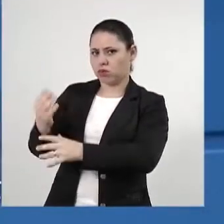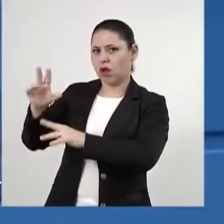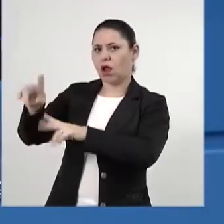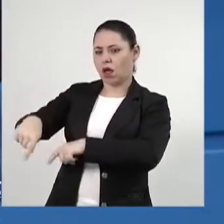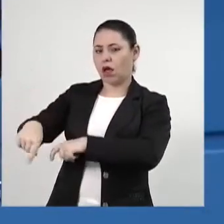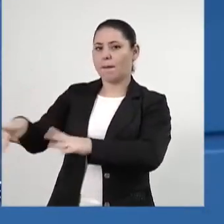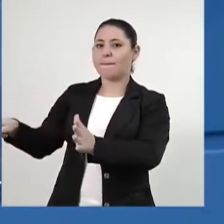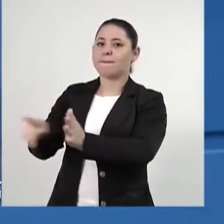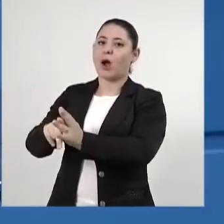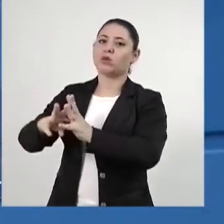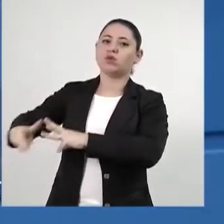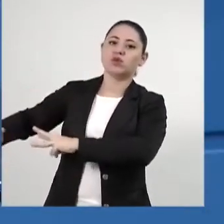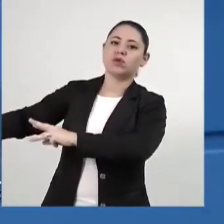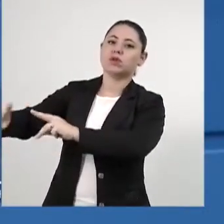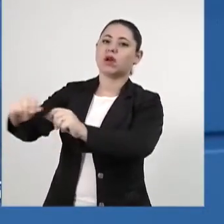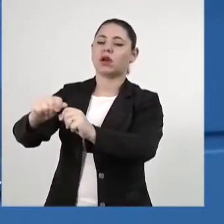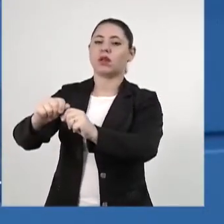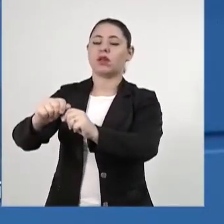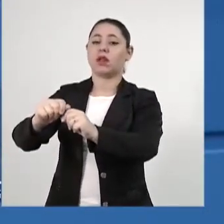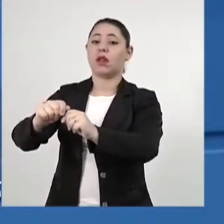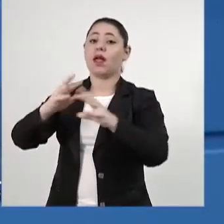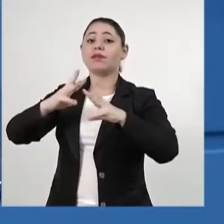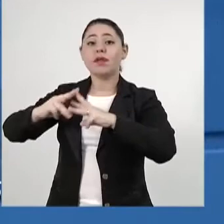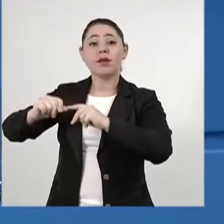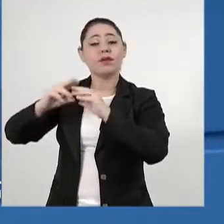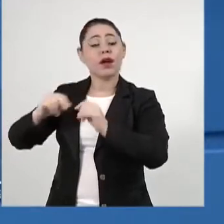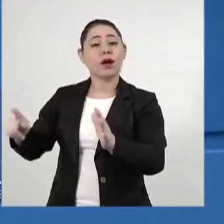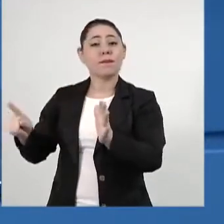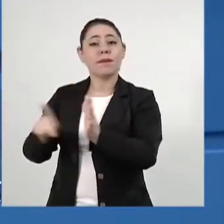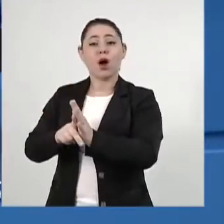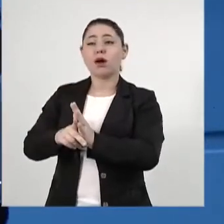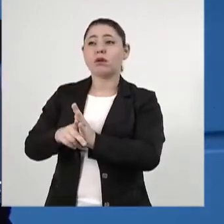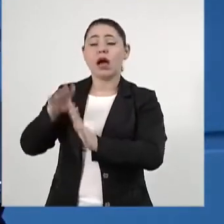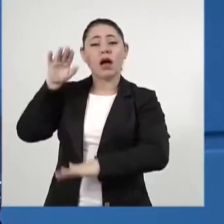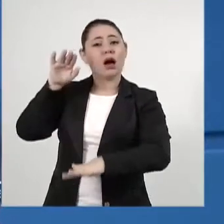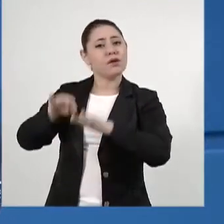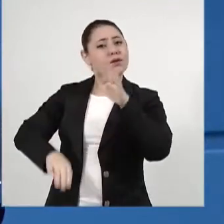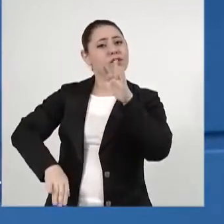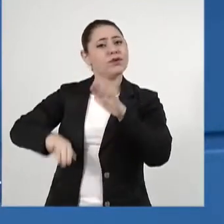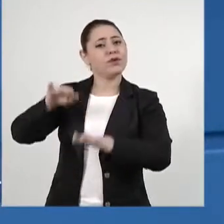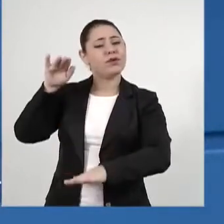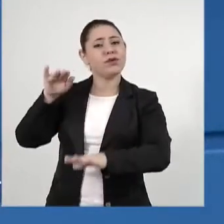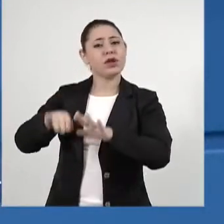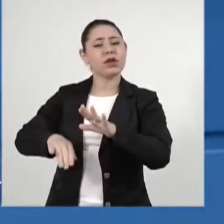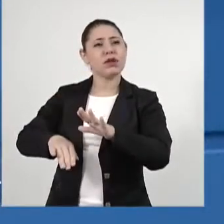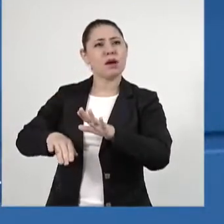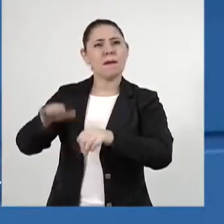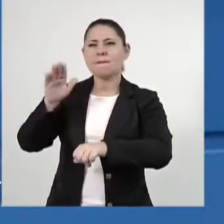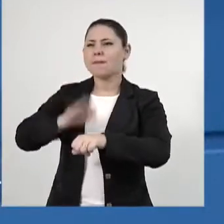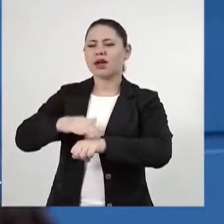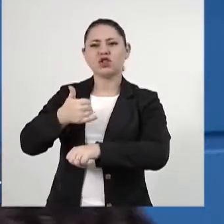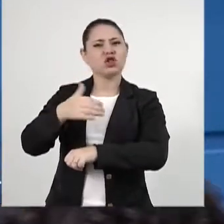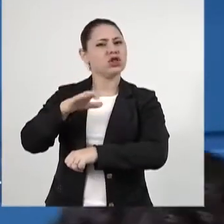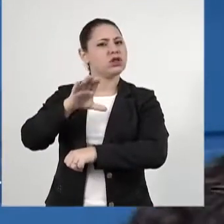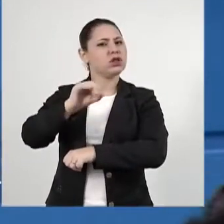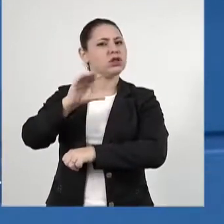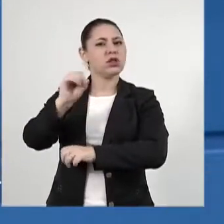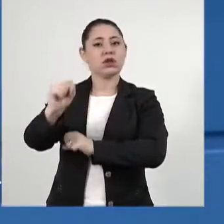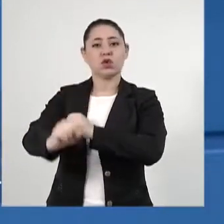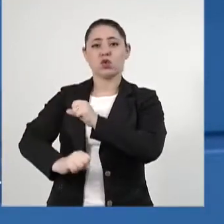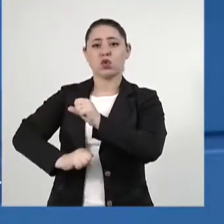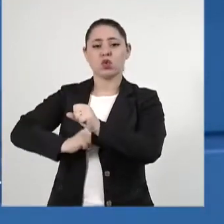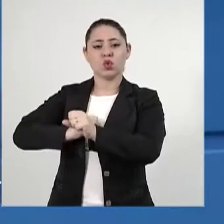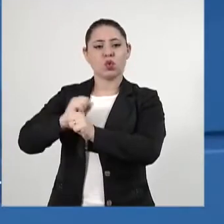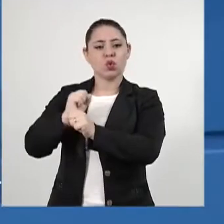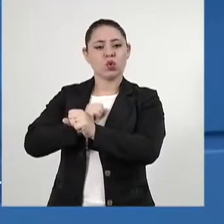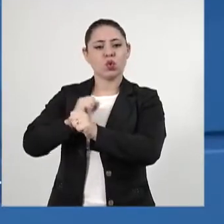manter na sua terra, na terra que muitas das vezes há mais de 100 anos de